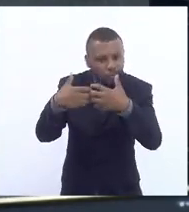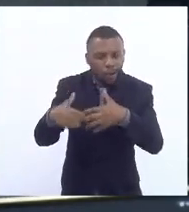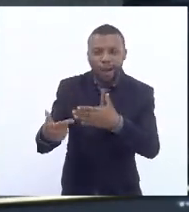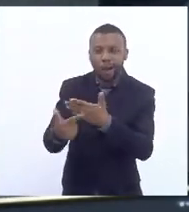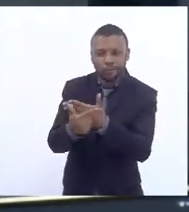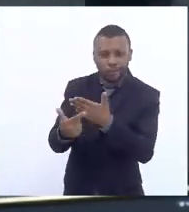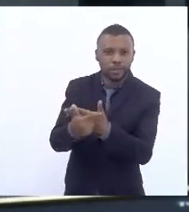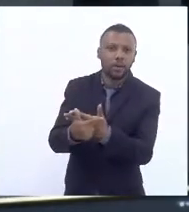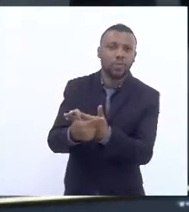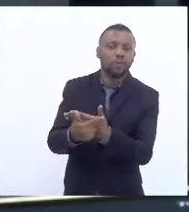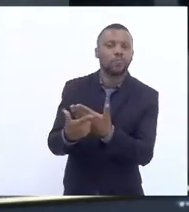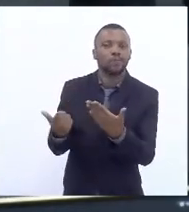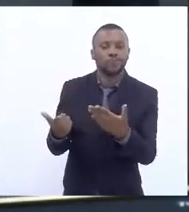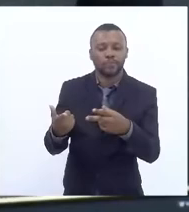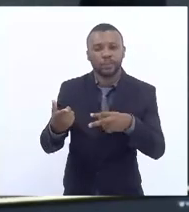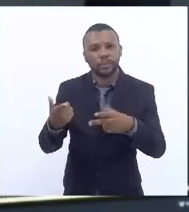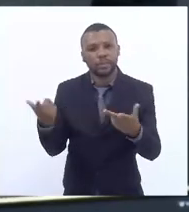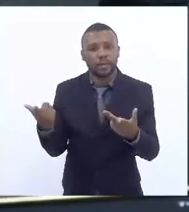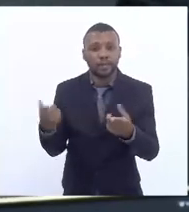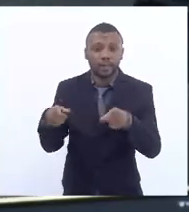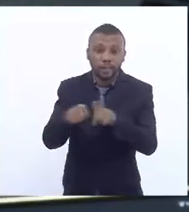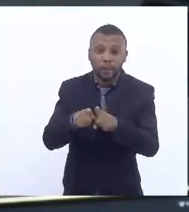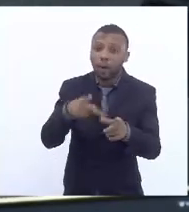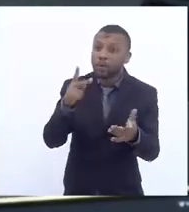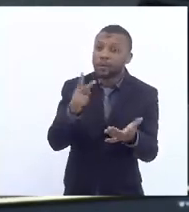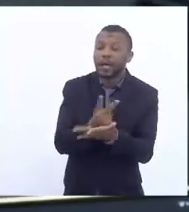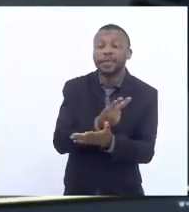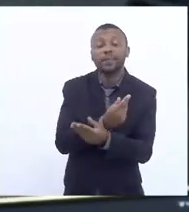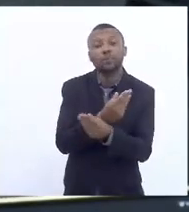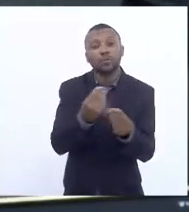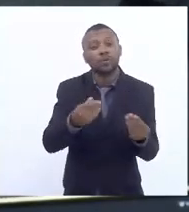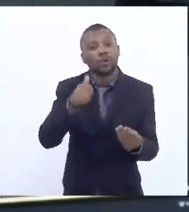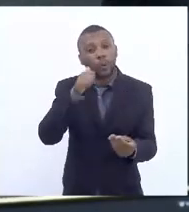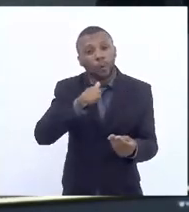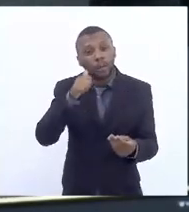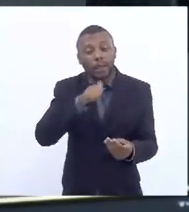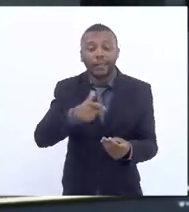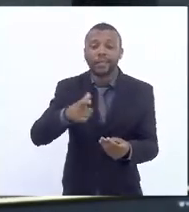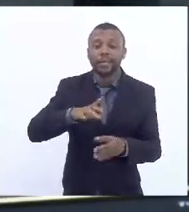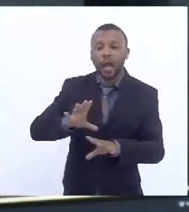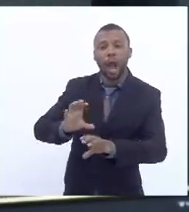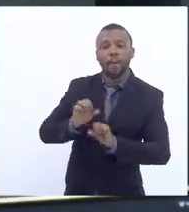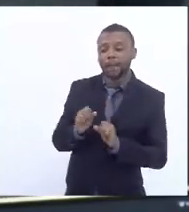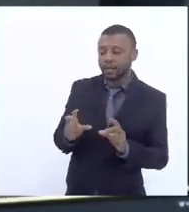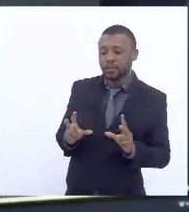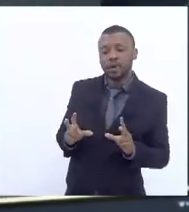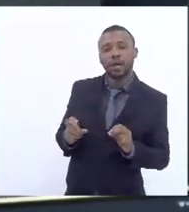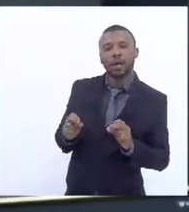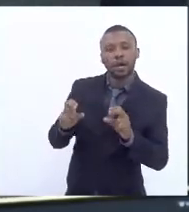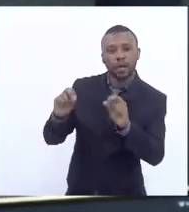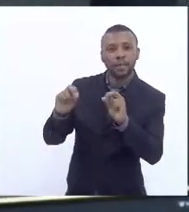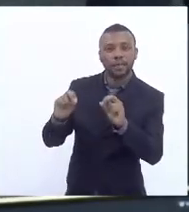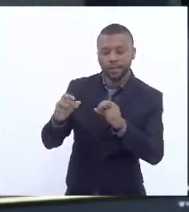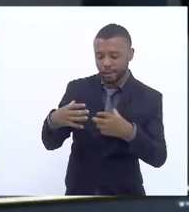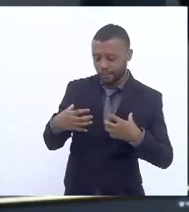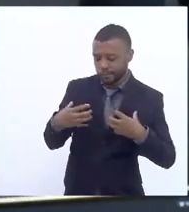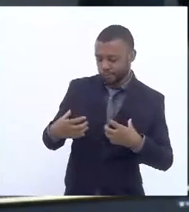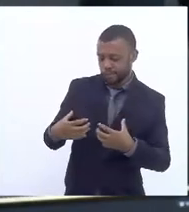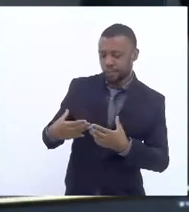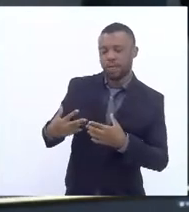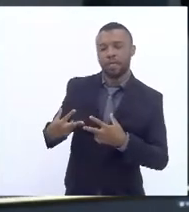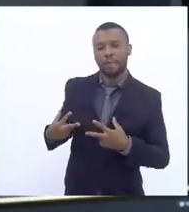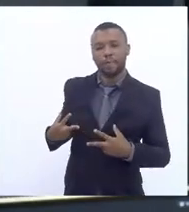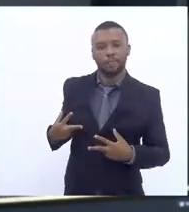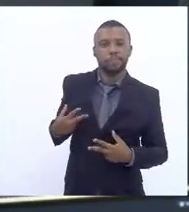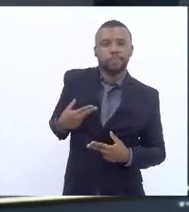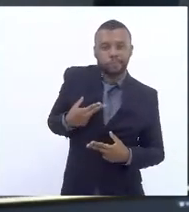com as mulheres que sofrem câncer, e câncer de mama principalmente, e tem que tirar os seus linfos, extrair os